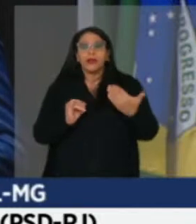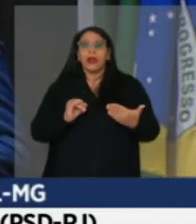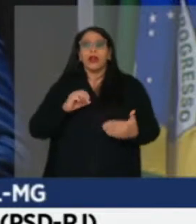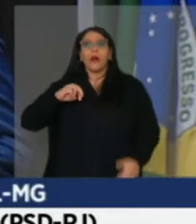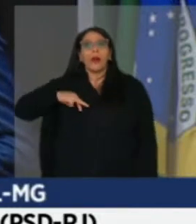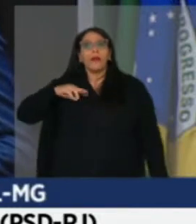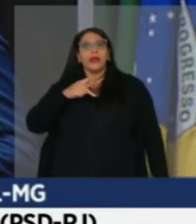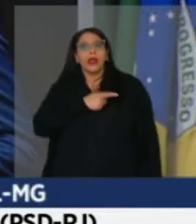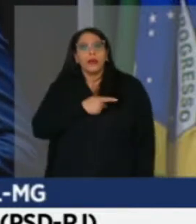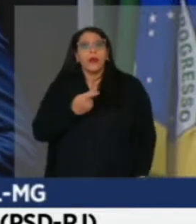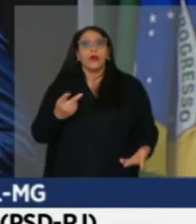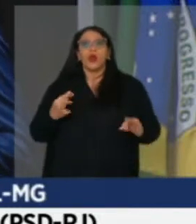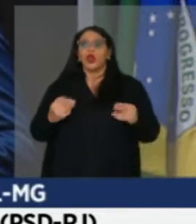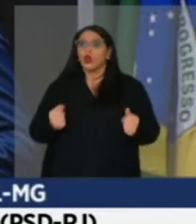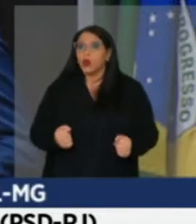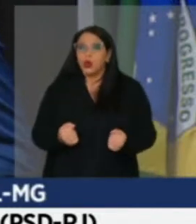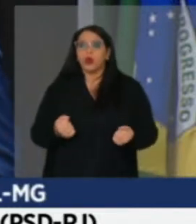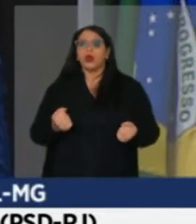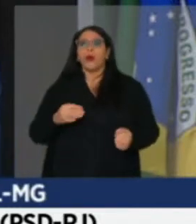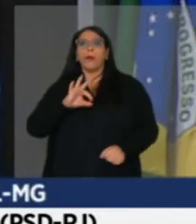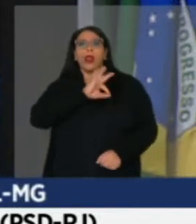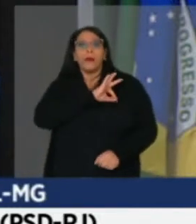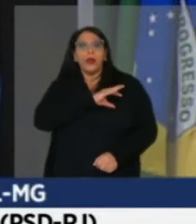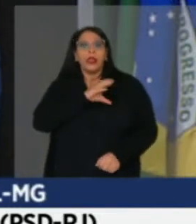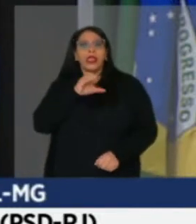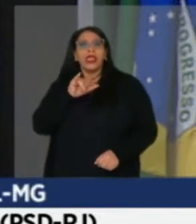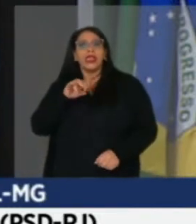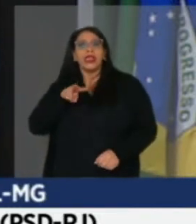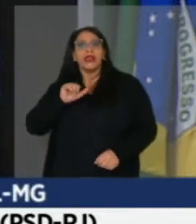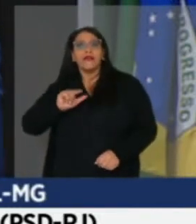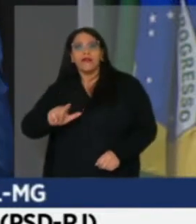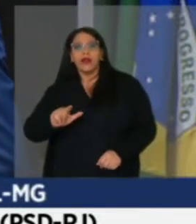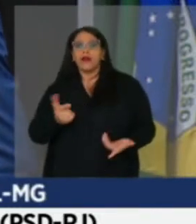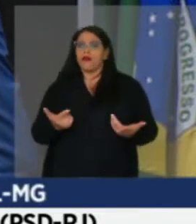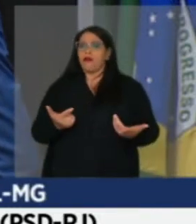Ministério Público, pela Polícia Civil, quebra